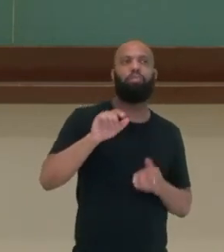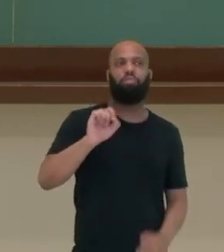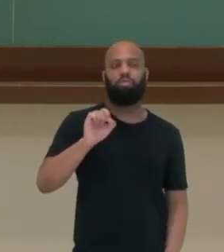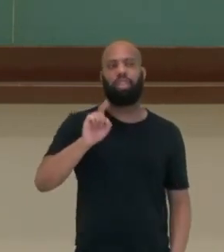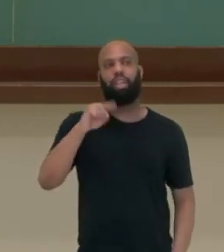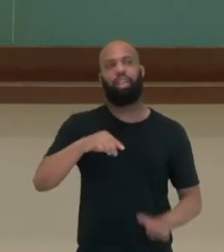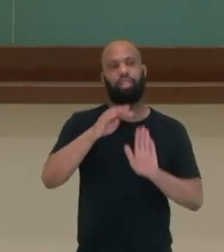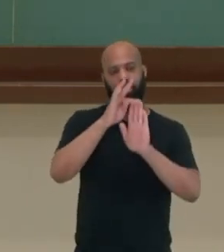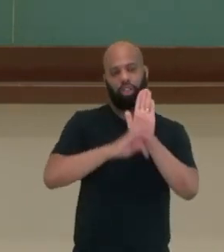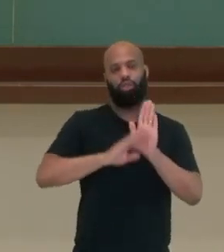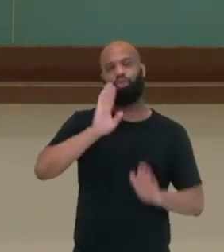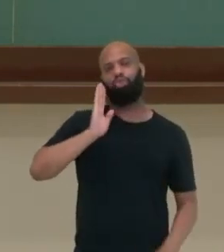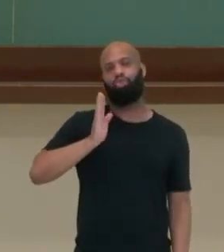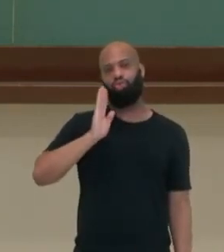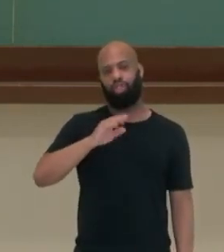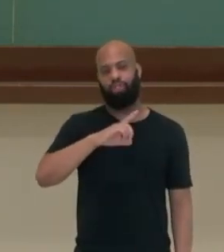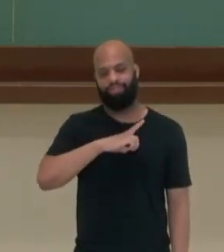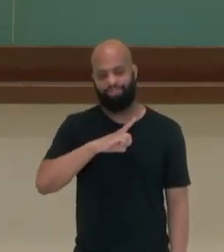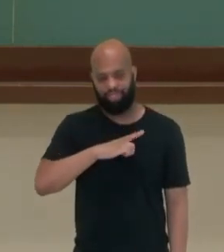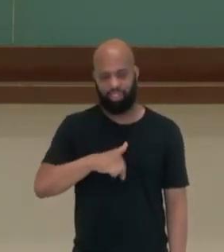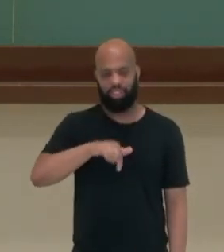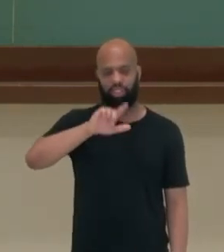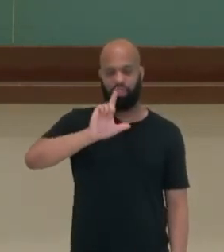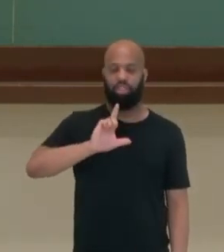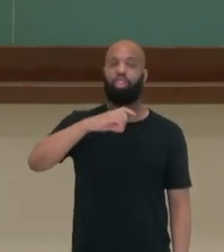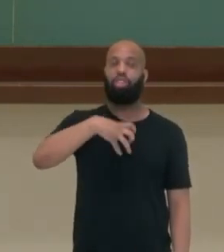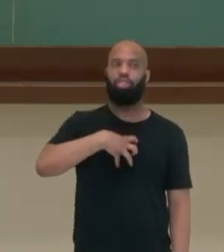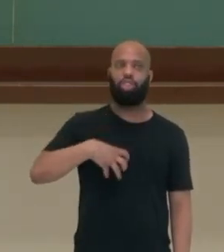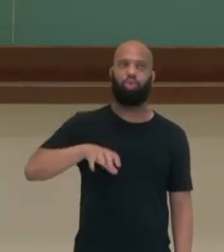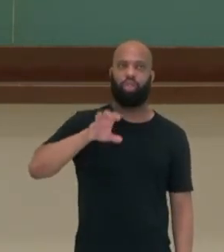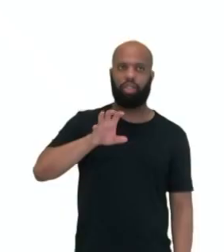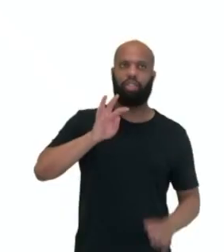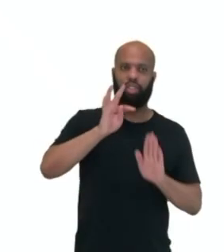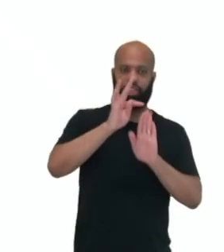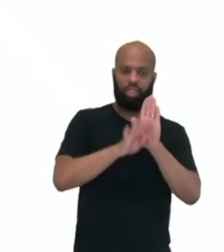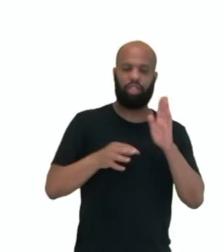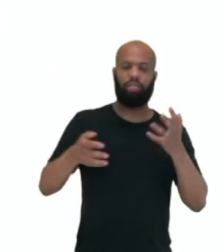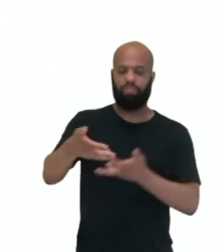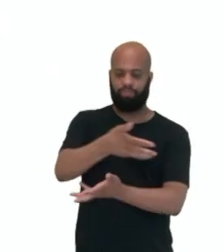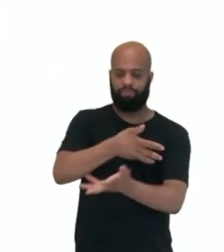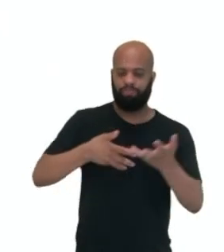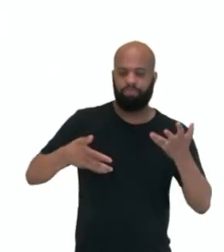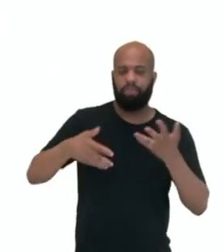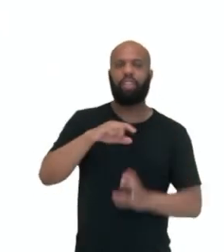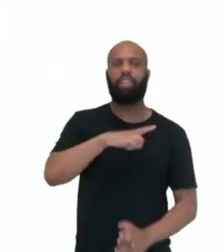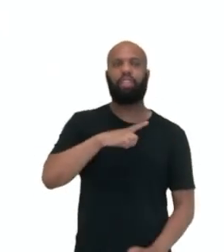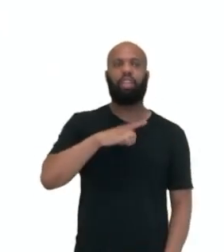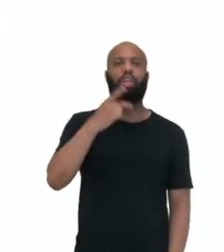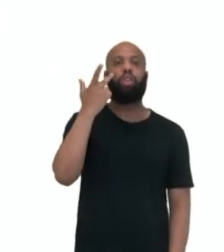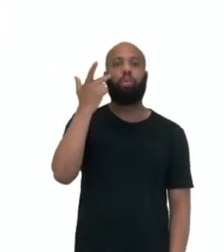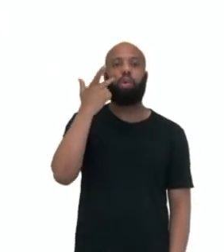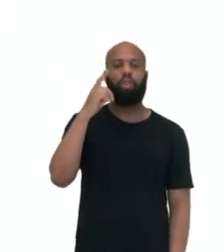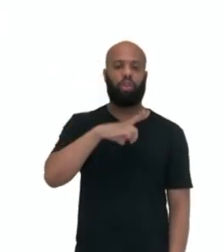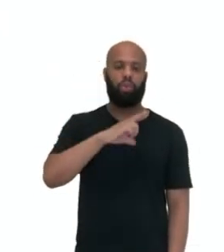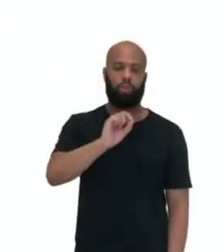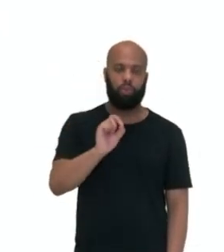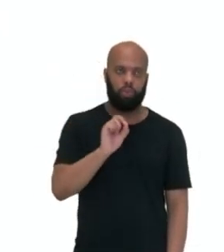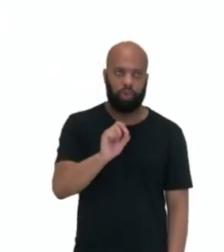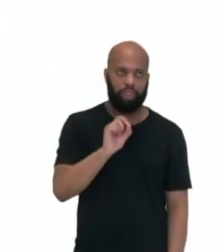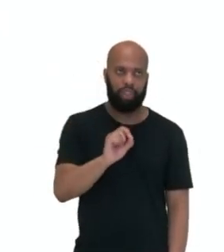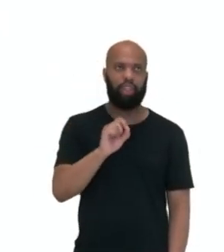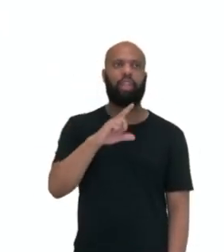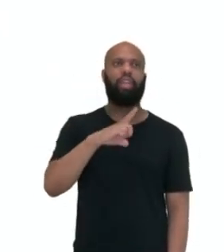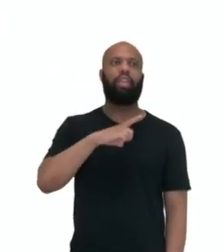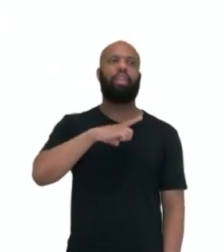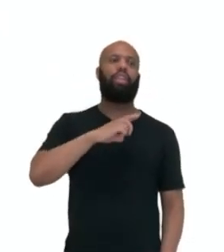um texto já existente, não é? É assim que os textos conversam entre si. É comum encontrar ecos